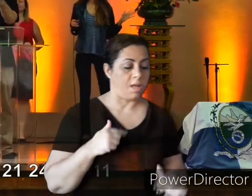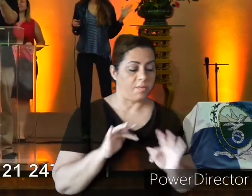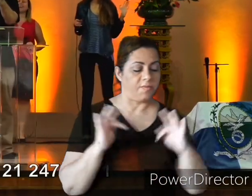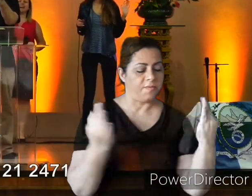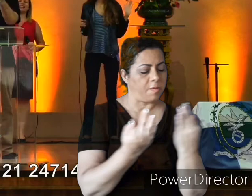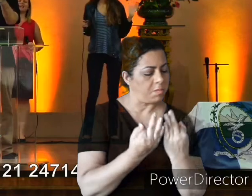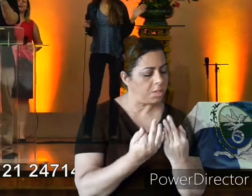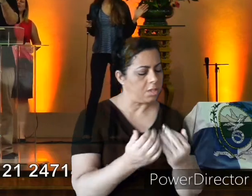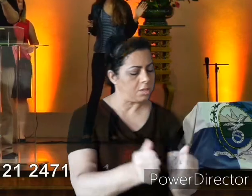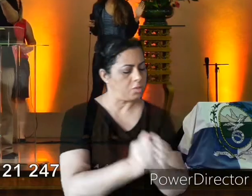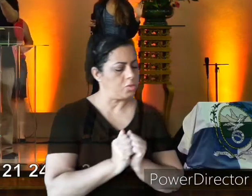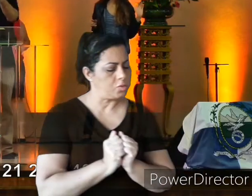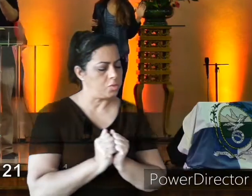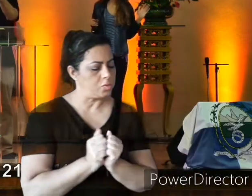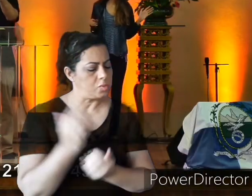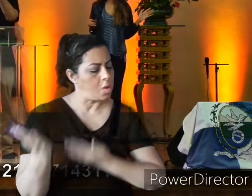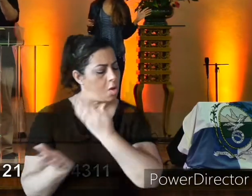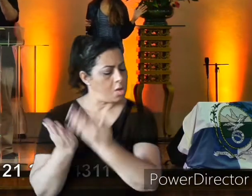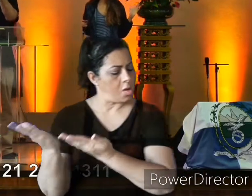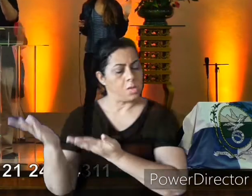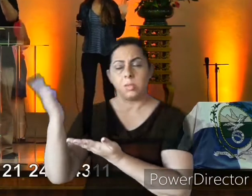em nome de Jesus.